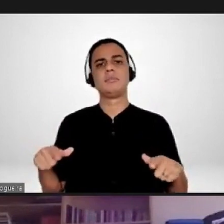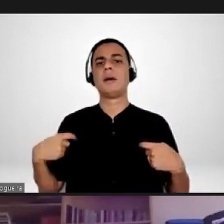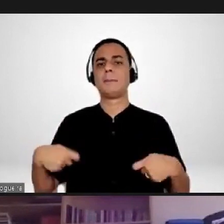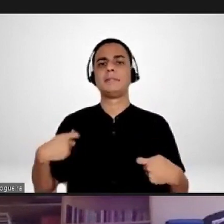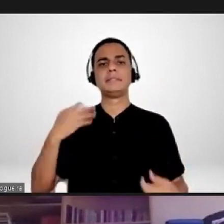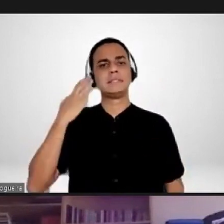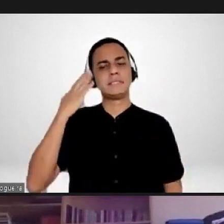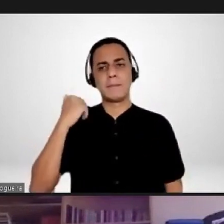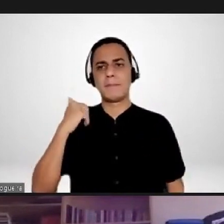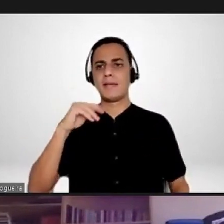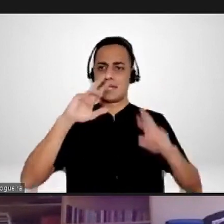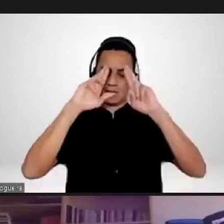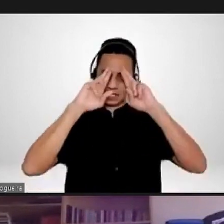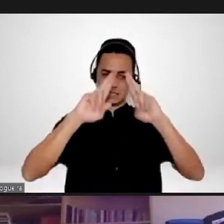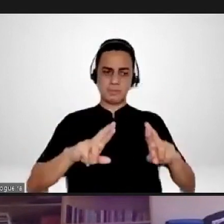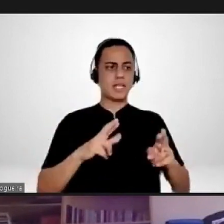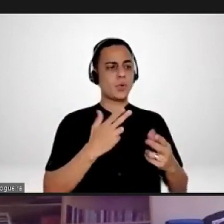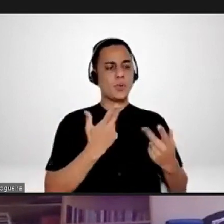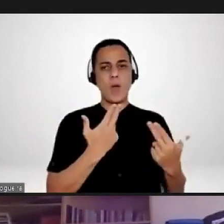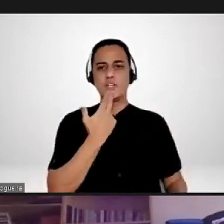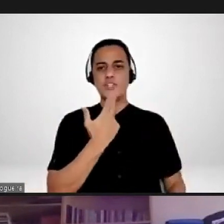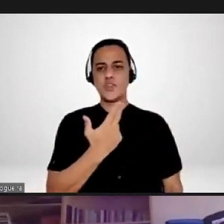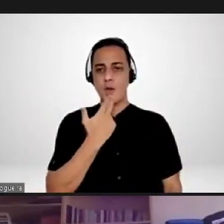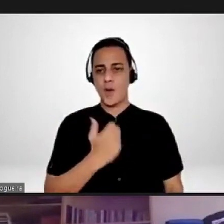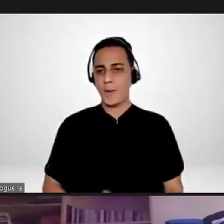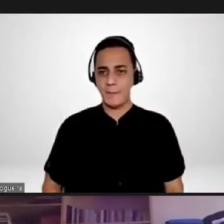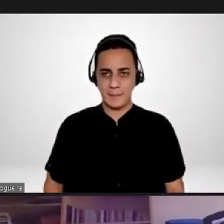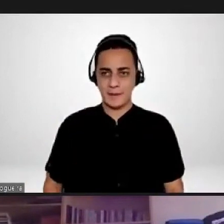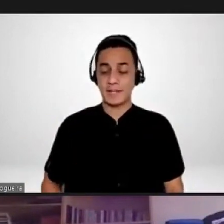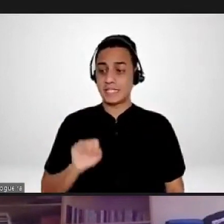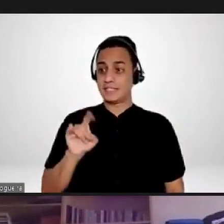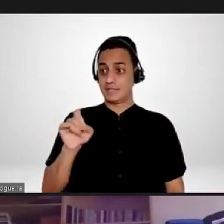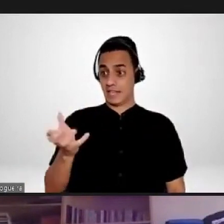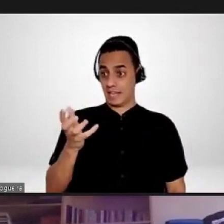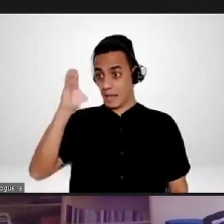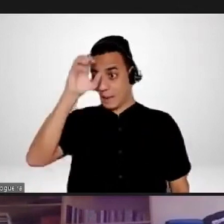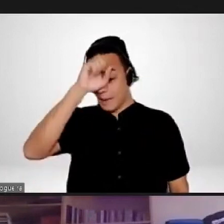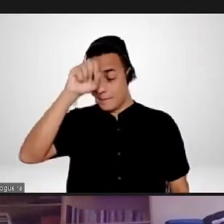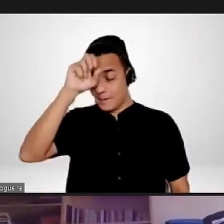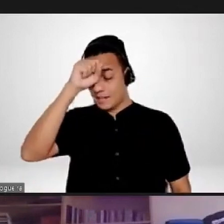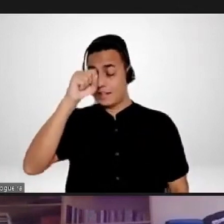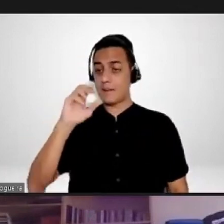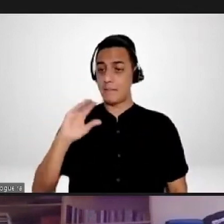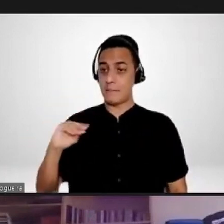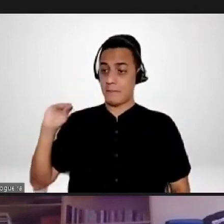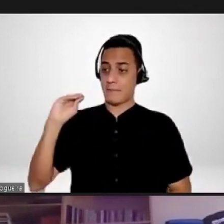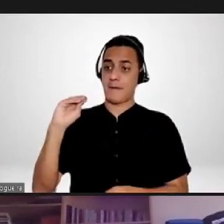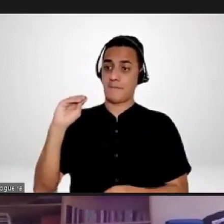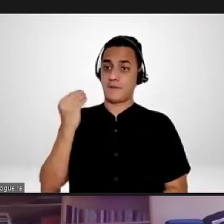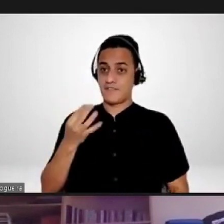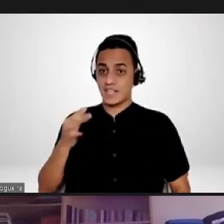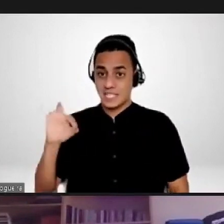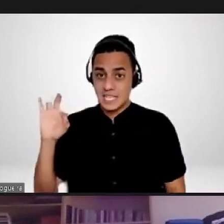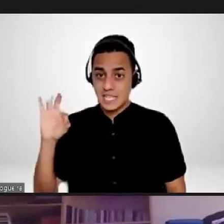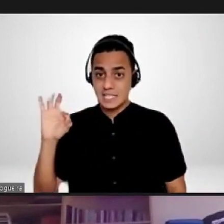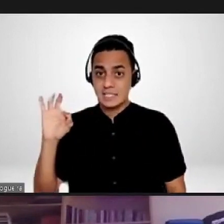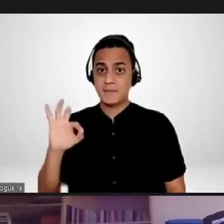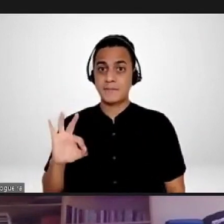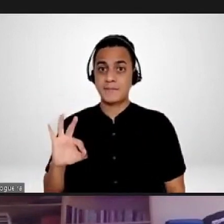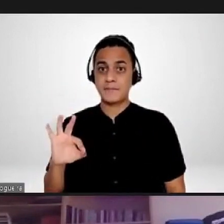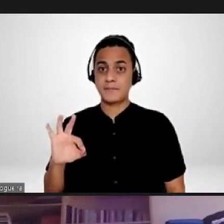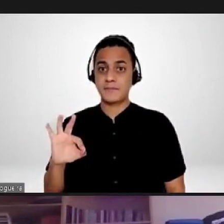qualquer idioma. Se você quer aprender a falar francês, você vai perceber quais